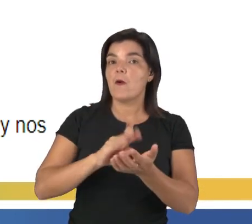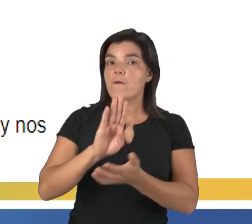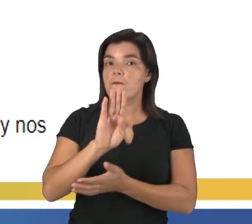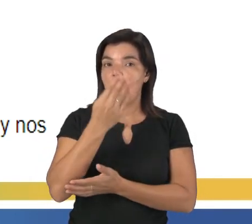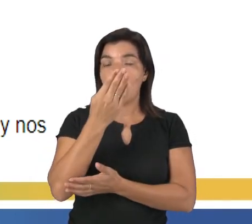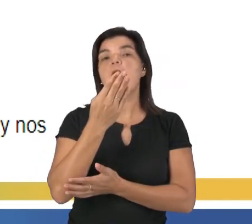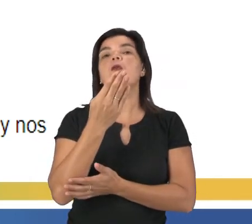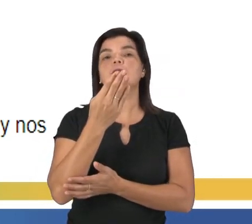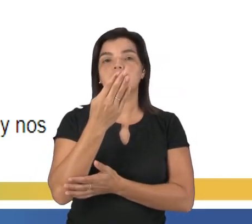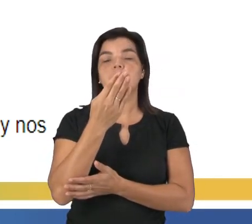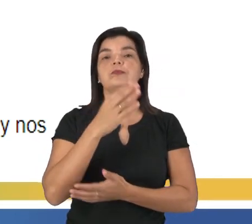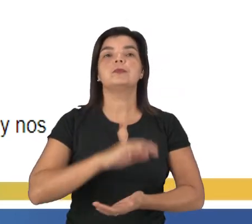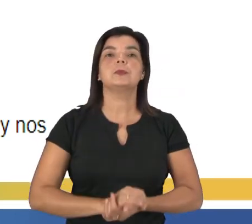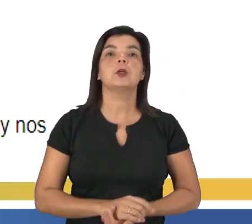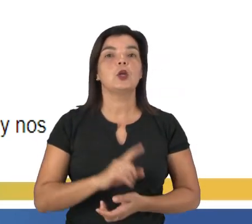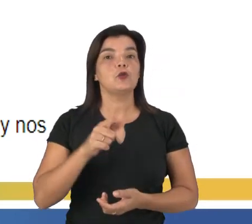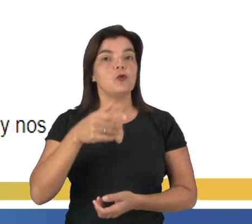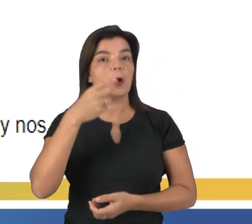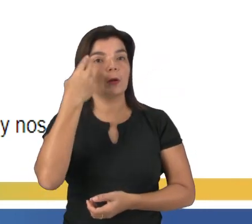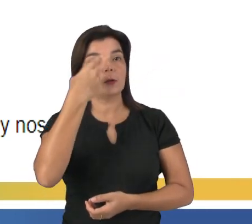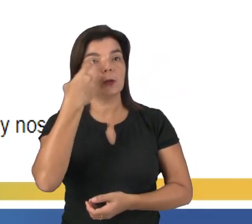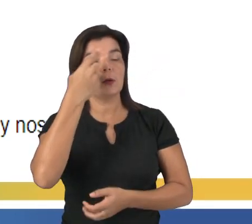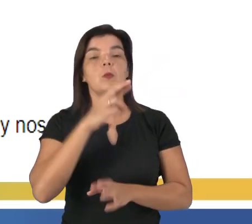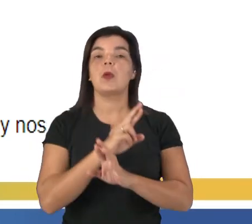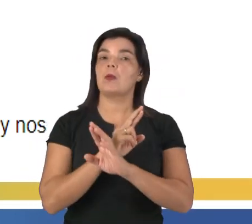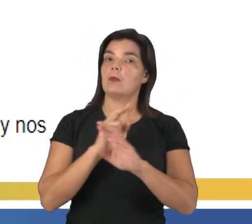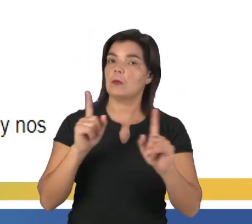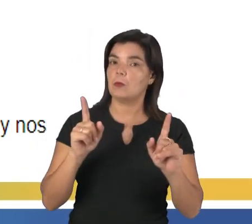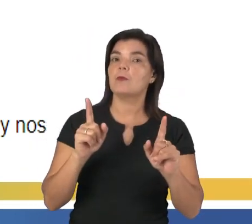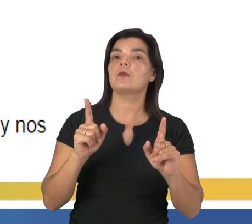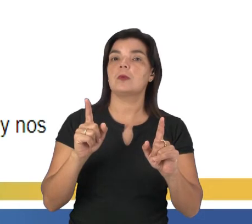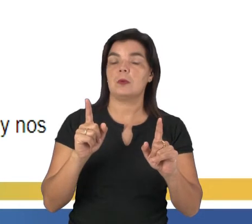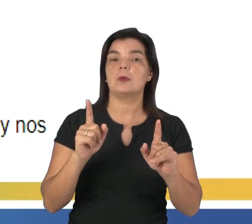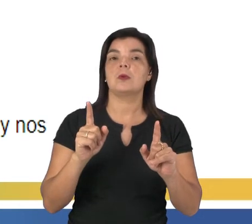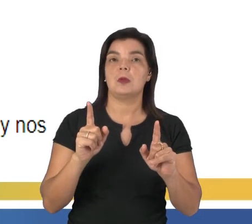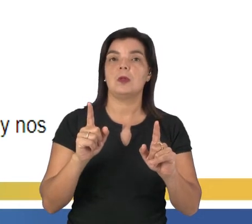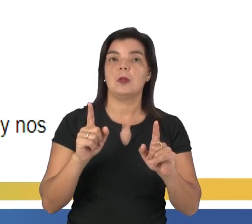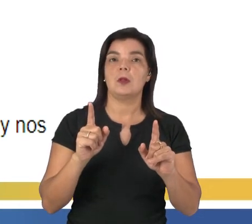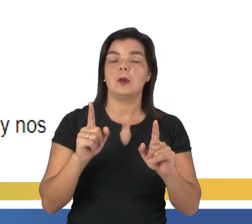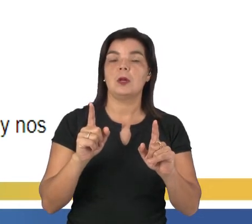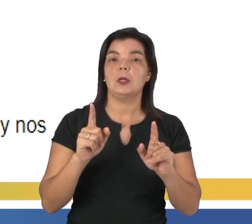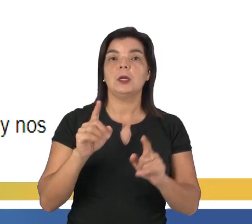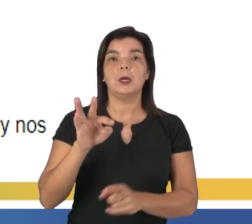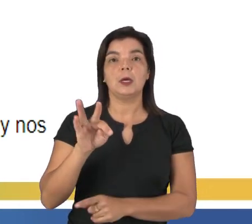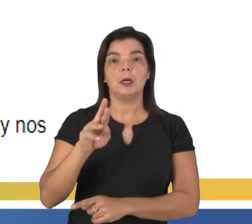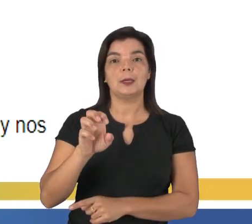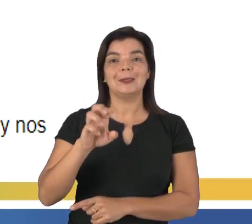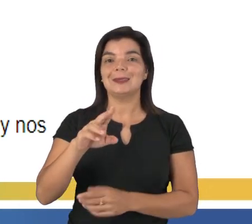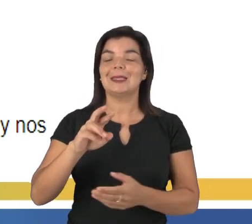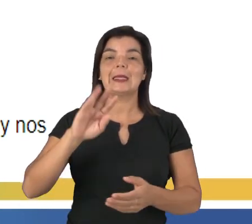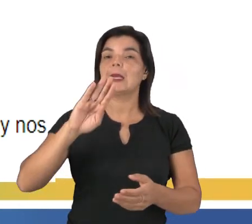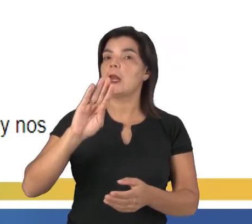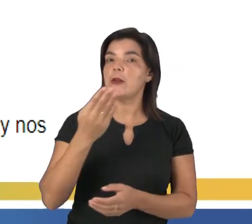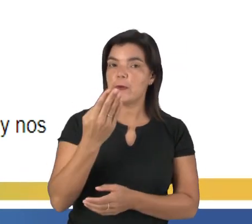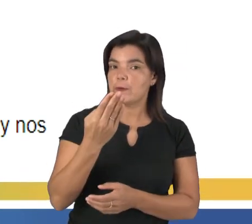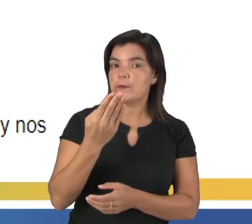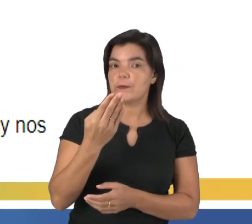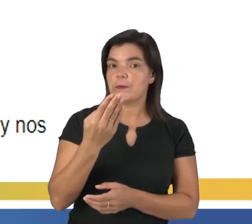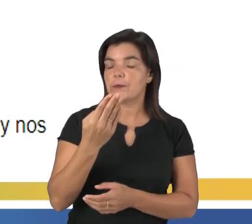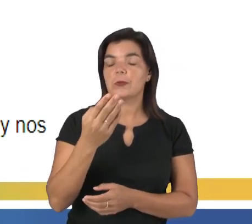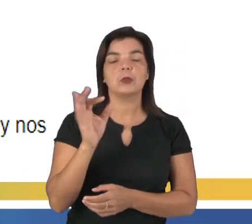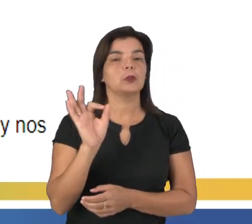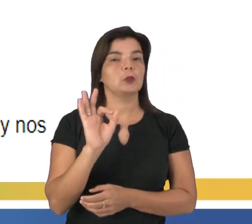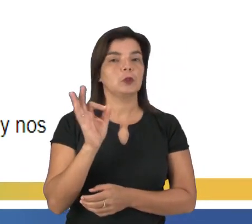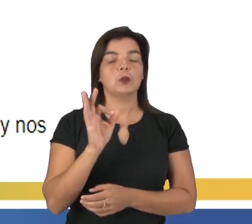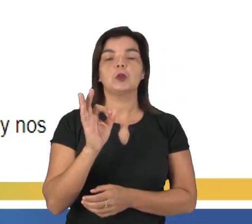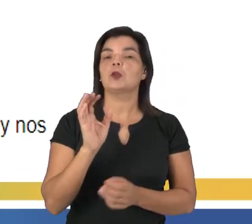É uma coisa conjugal ali. Já na língua espanhola, o verbo trair, né? E quando ele trai, não é que ele... né?